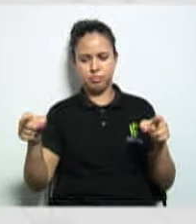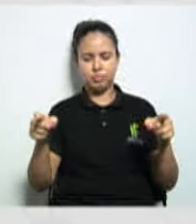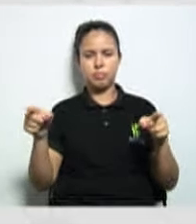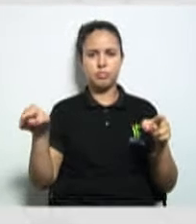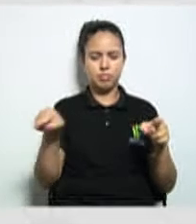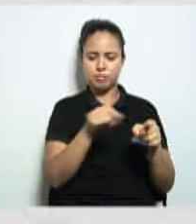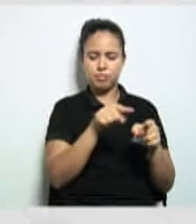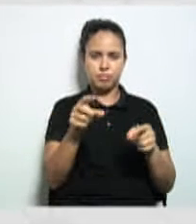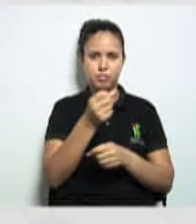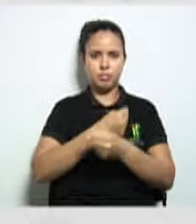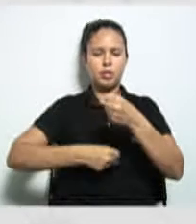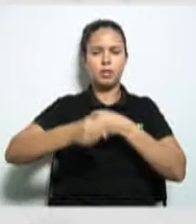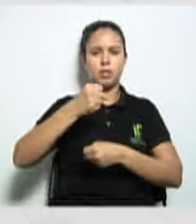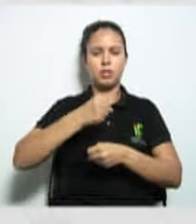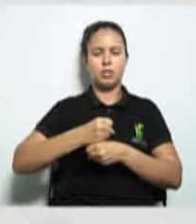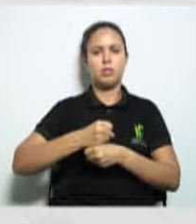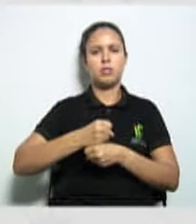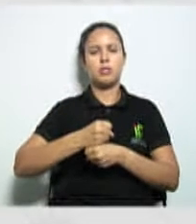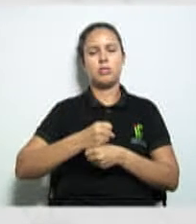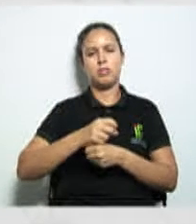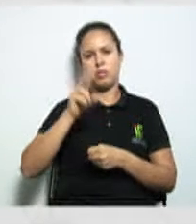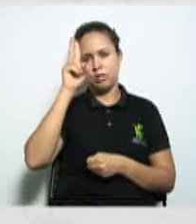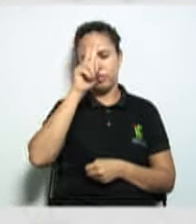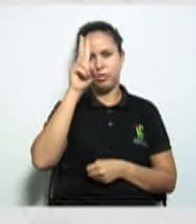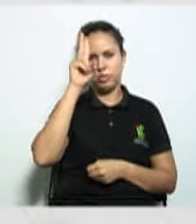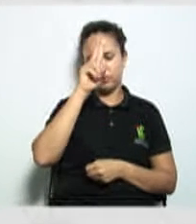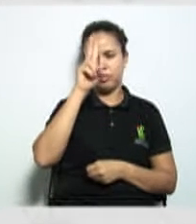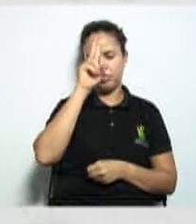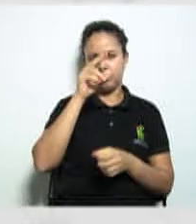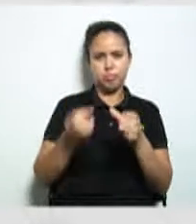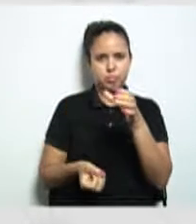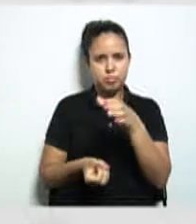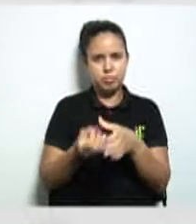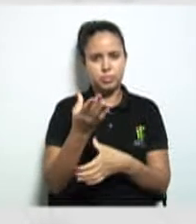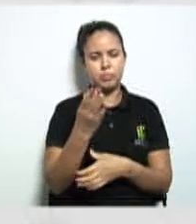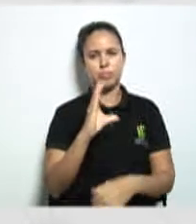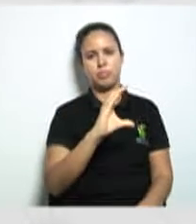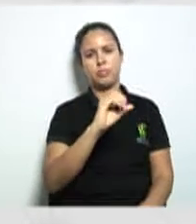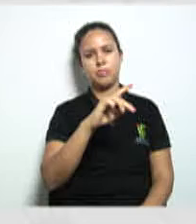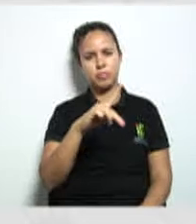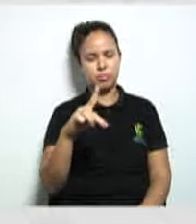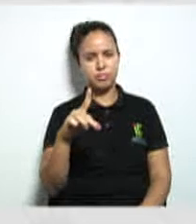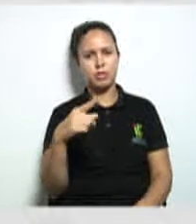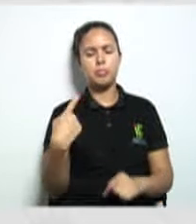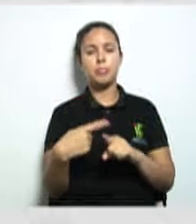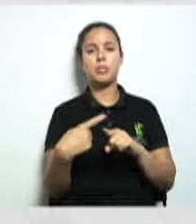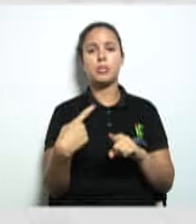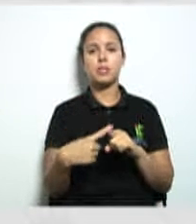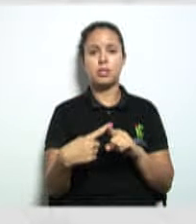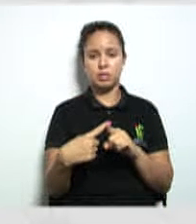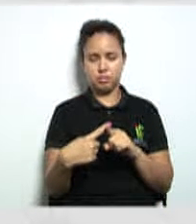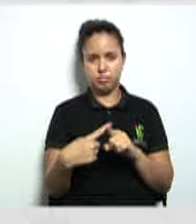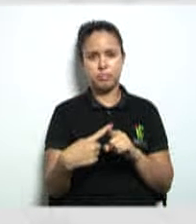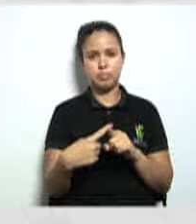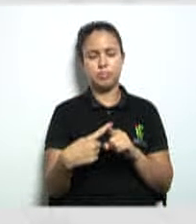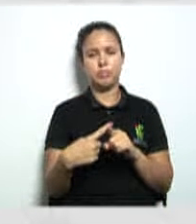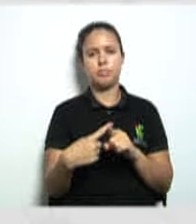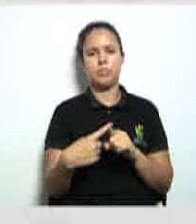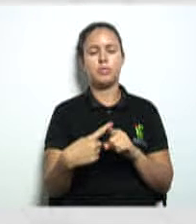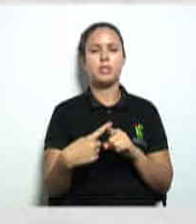Por que foi o marco, né, do surgimento do cooperativismo? Então, ele surgiu